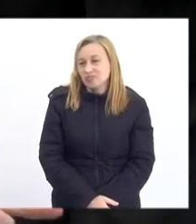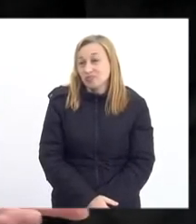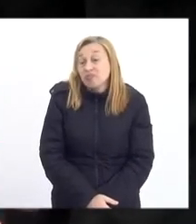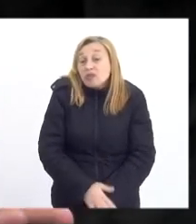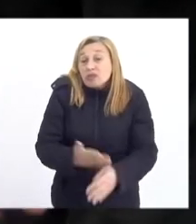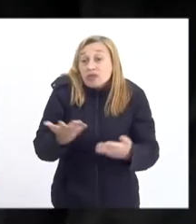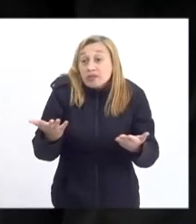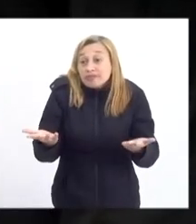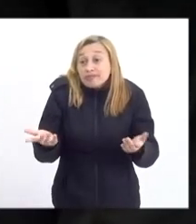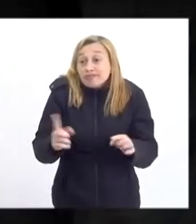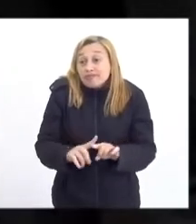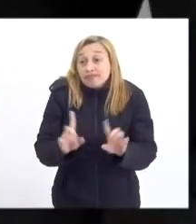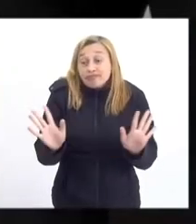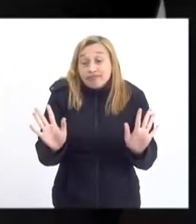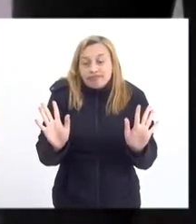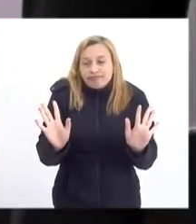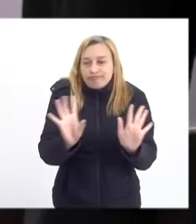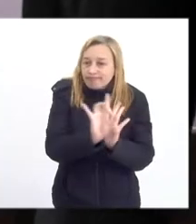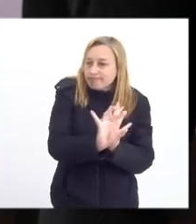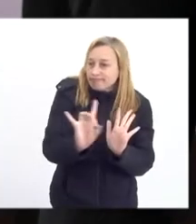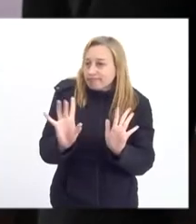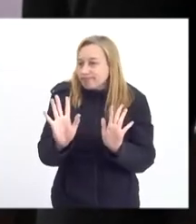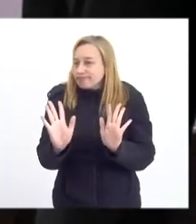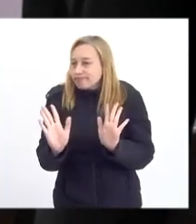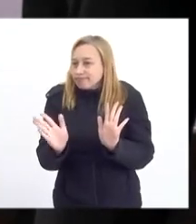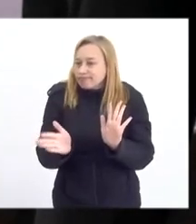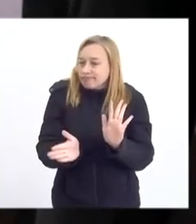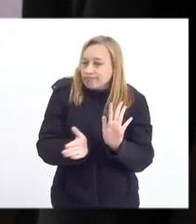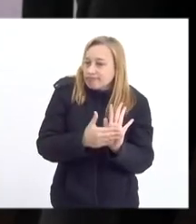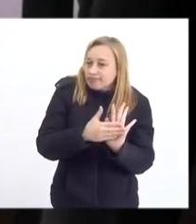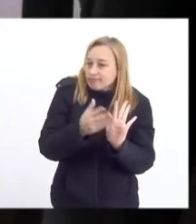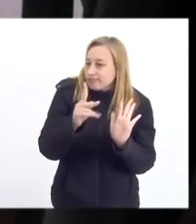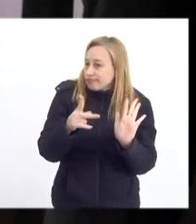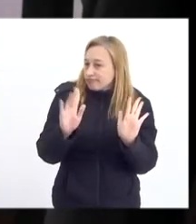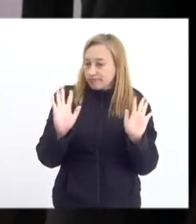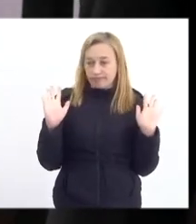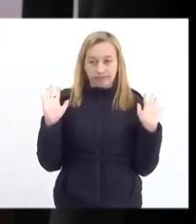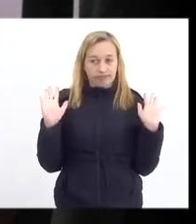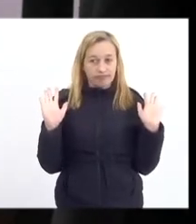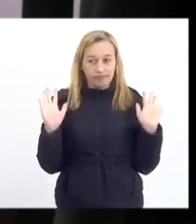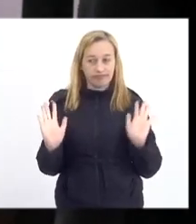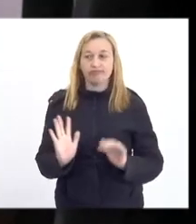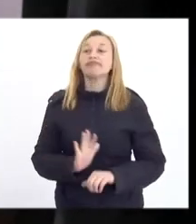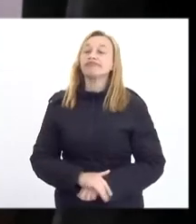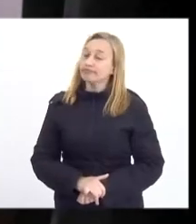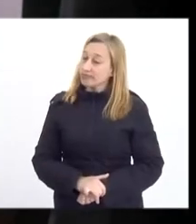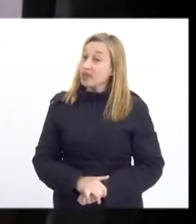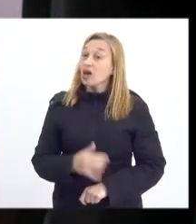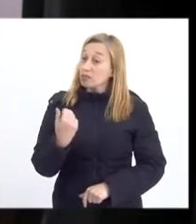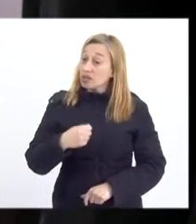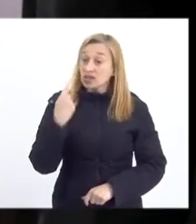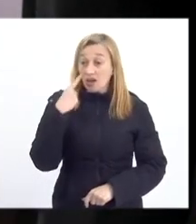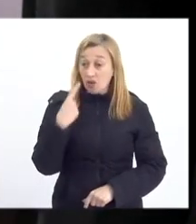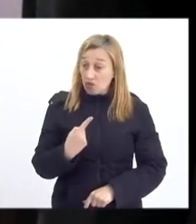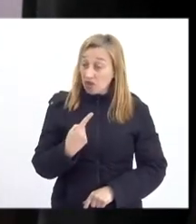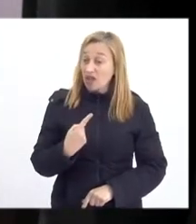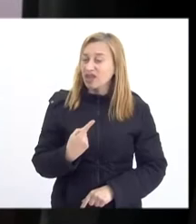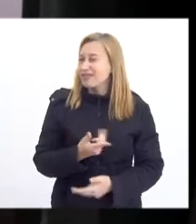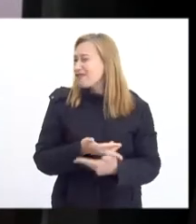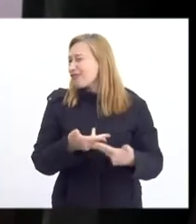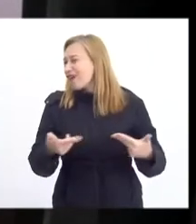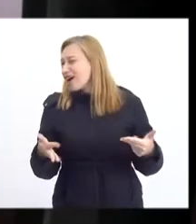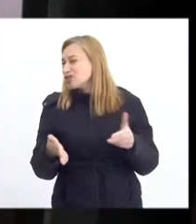Mas, enfim... Mas cada um propõe o que quiser. Eu estou dizendo que precisava ver isso com cuidado, porque tem uma série